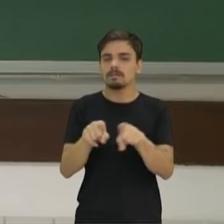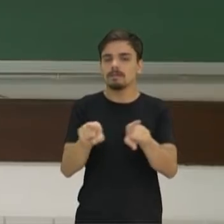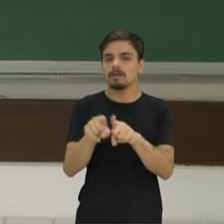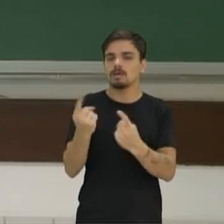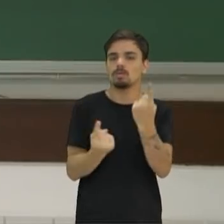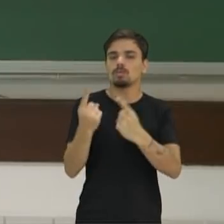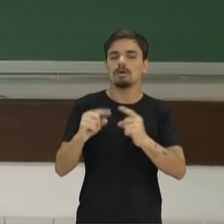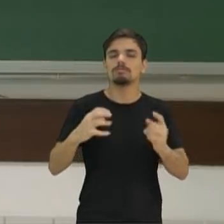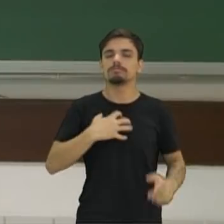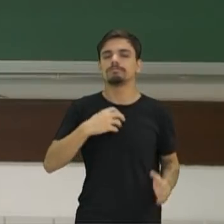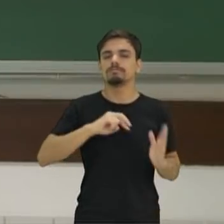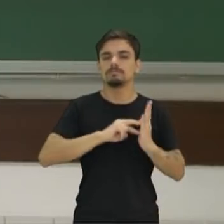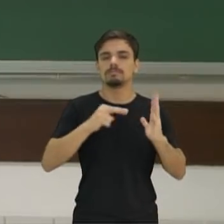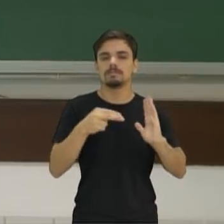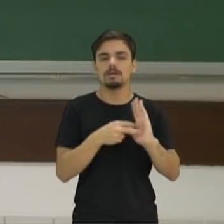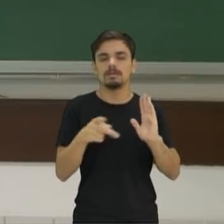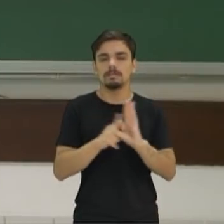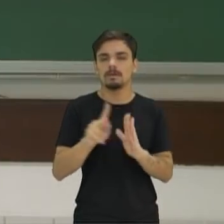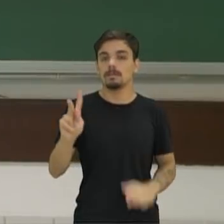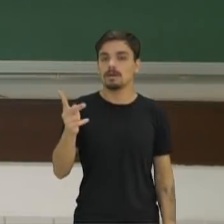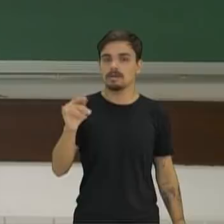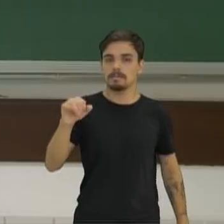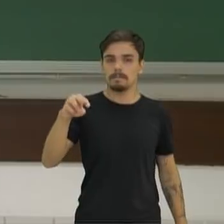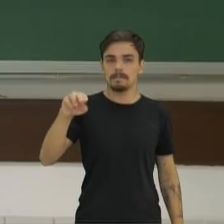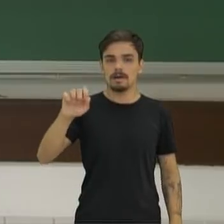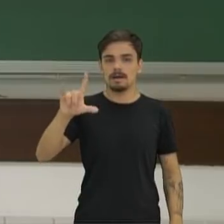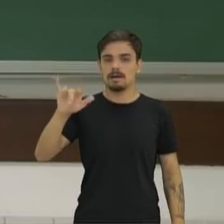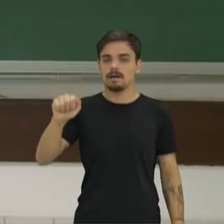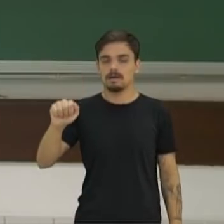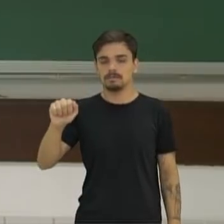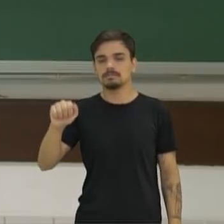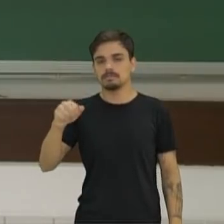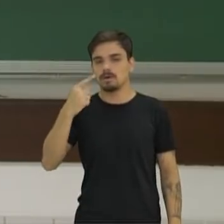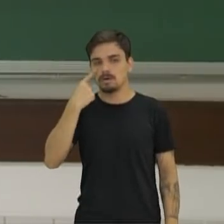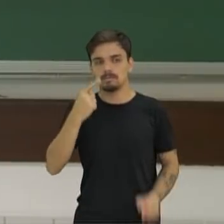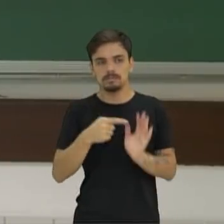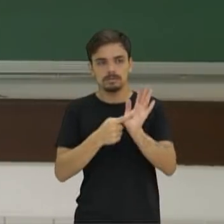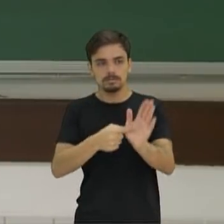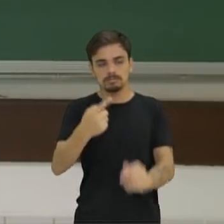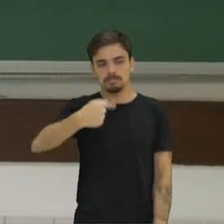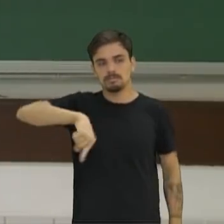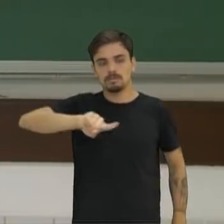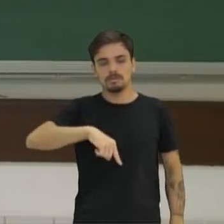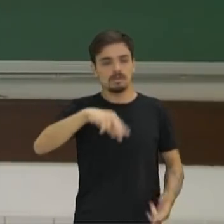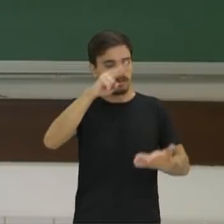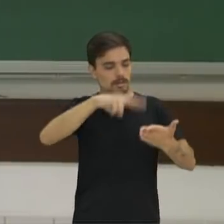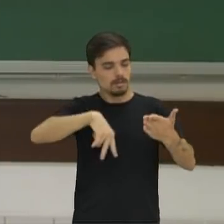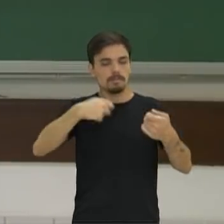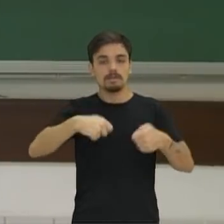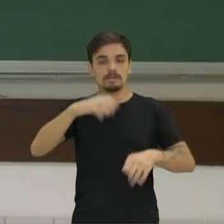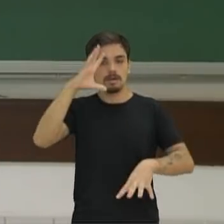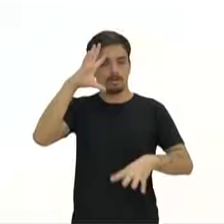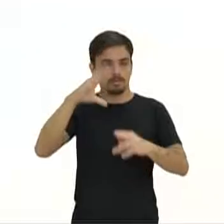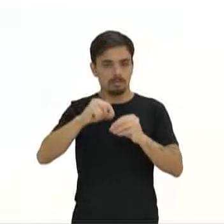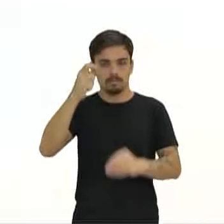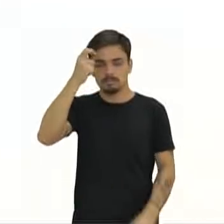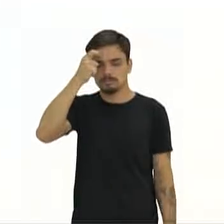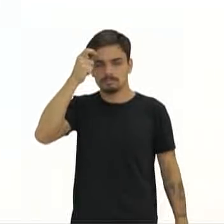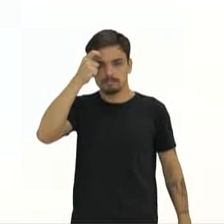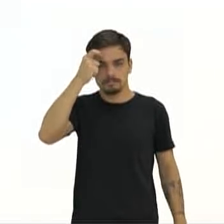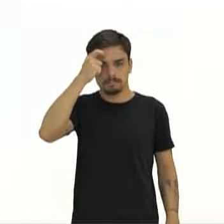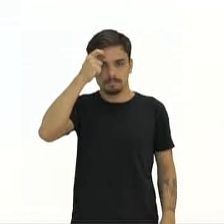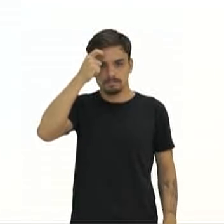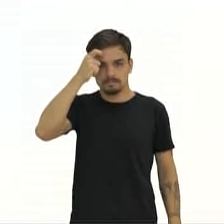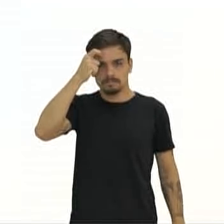é o sentido desse Himalaia social? Olha o que eu trouxe para vocês. O leitor precisa ter consciência, então você